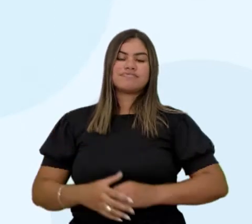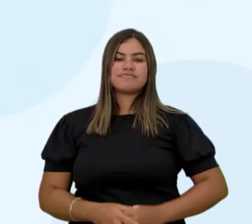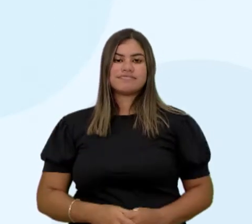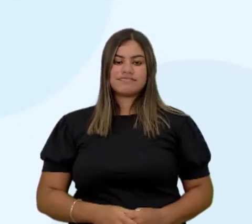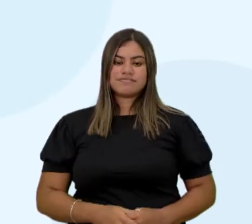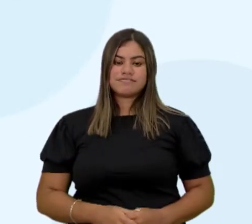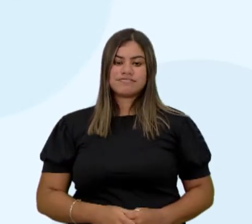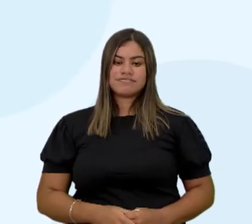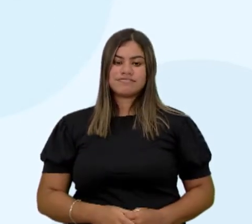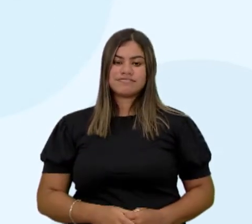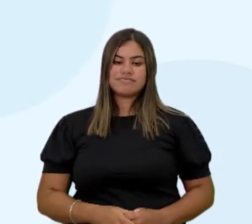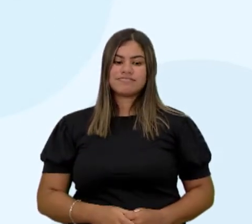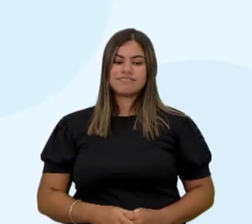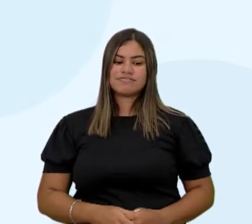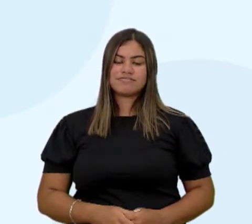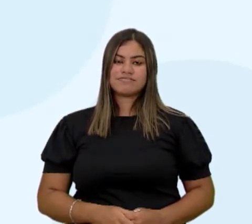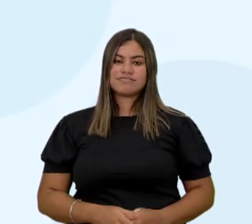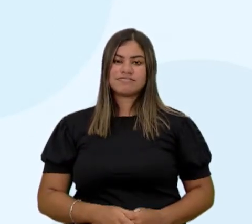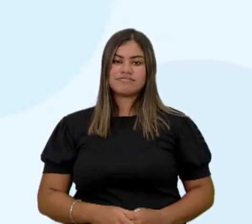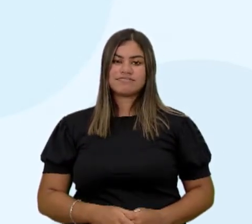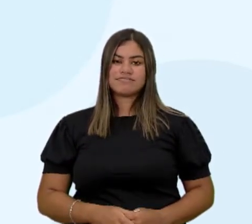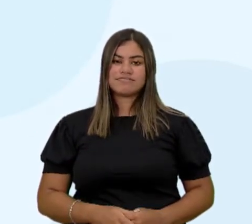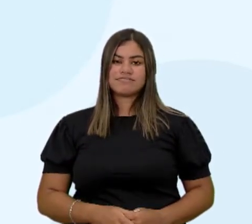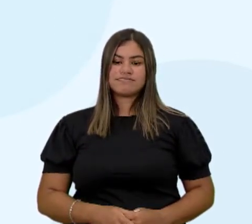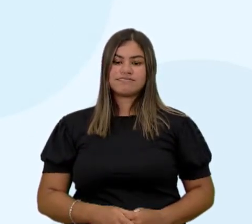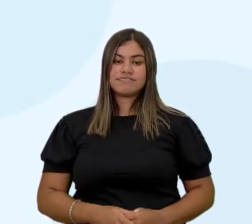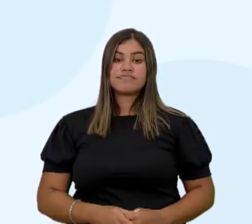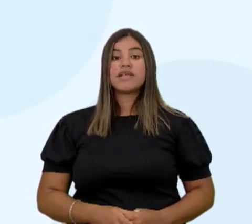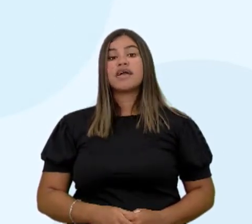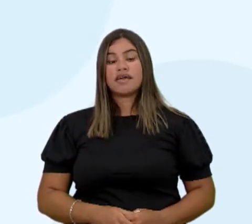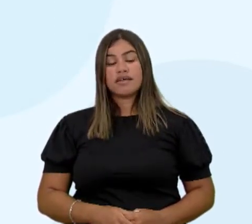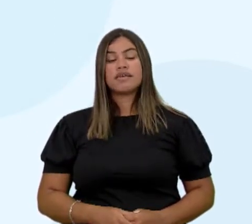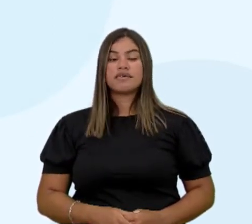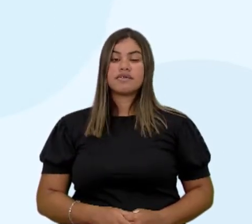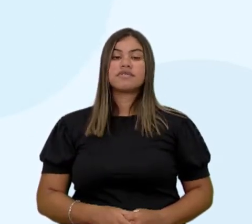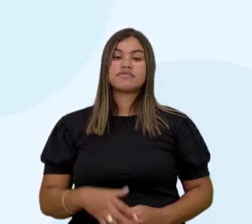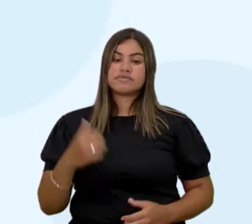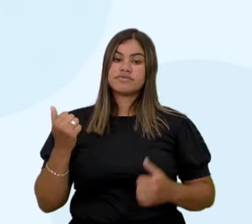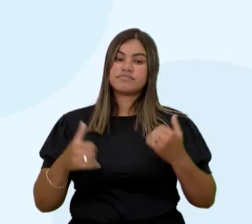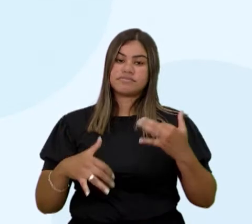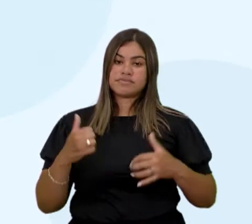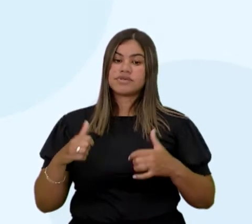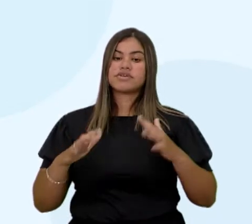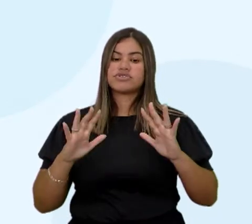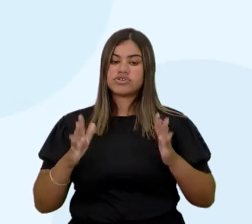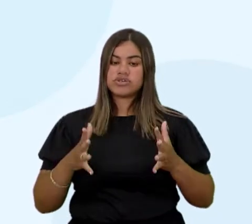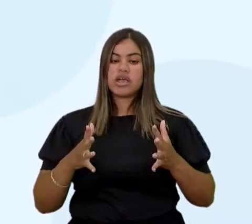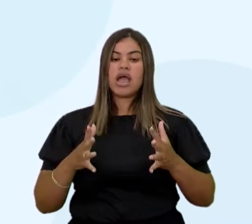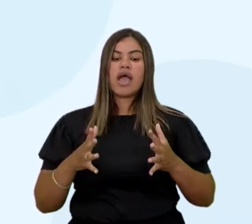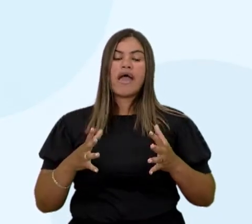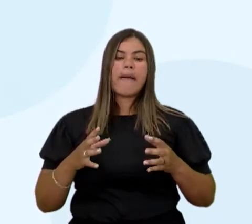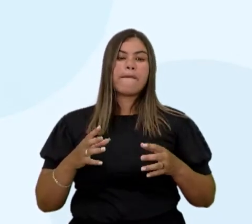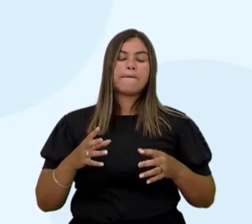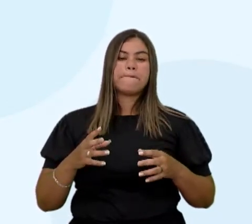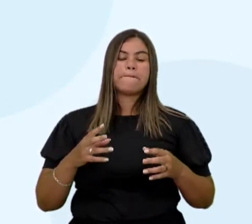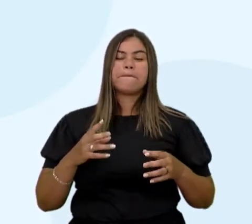uma grande explosão, né? Então essa, como eu falei para vocês, essa explosão que é mais ou menos assim, vamos,